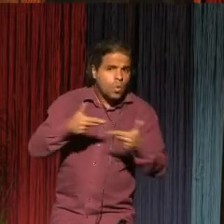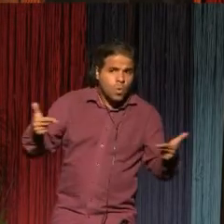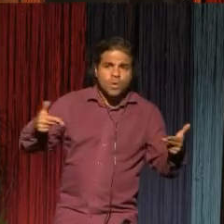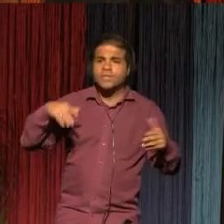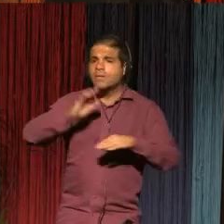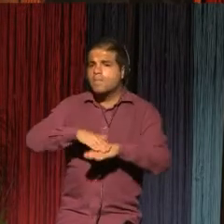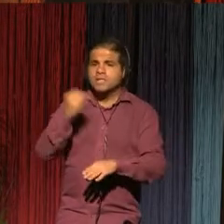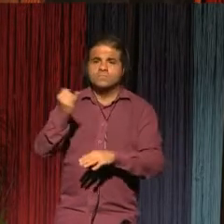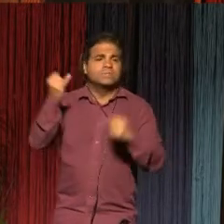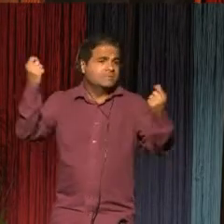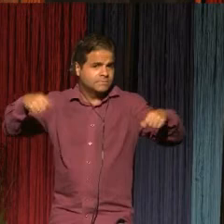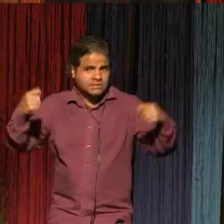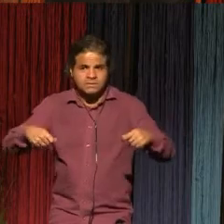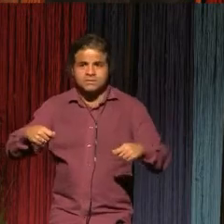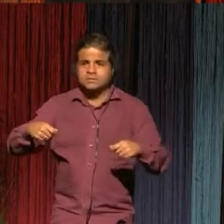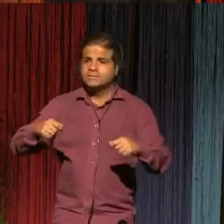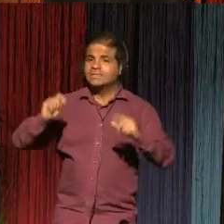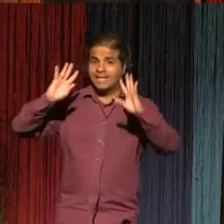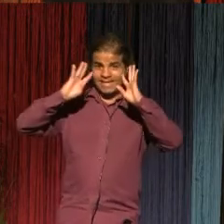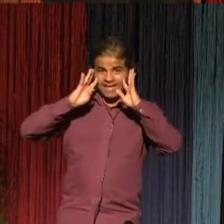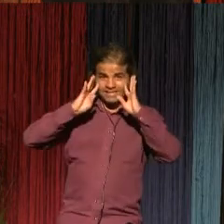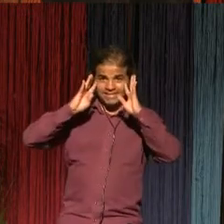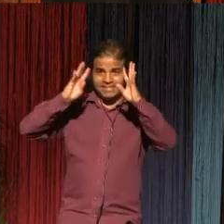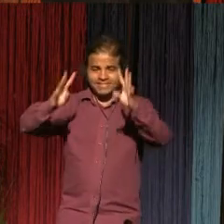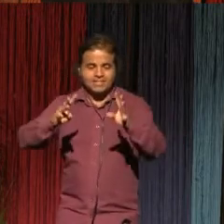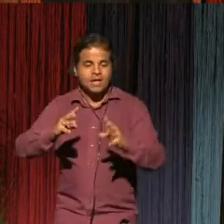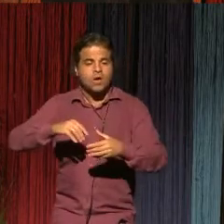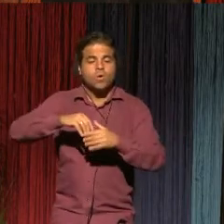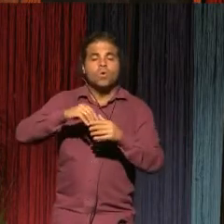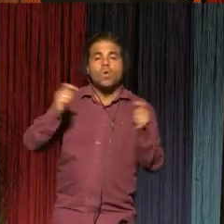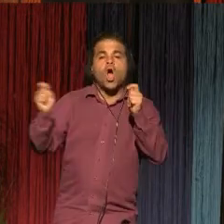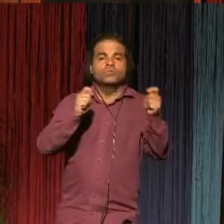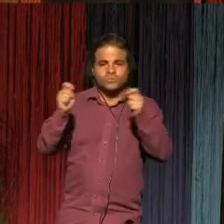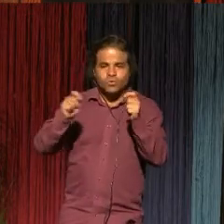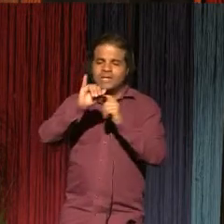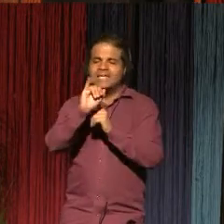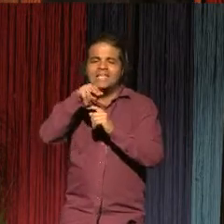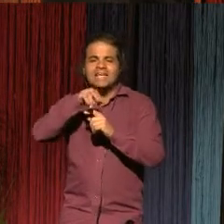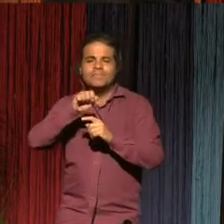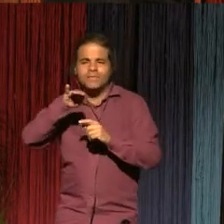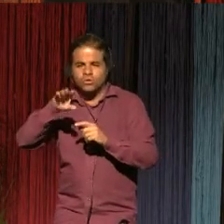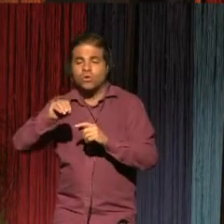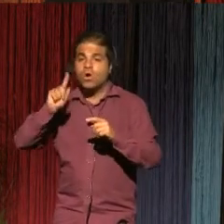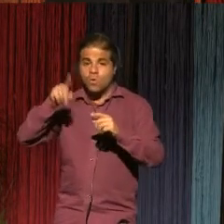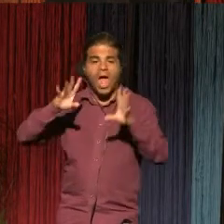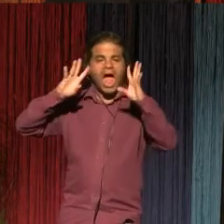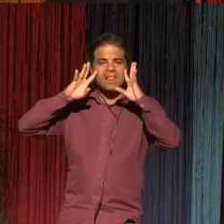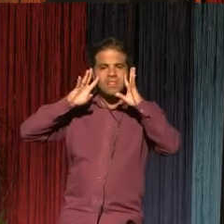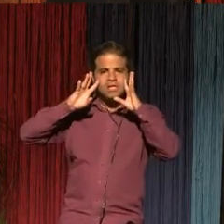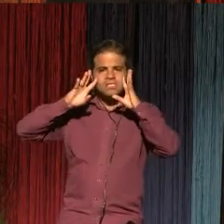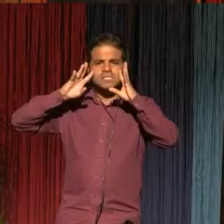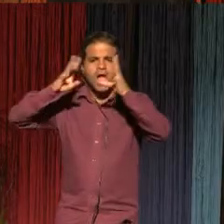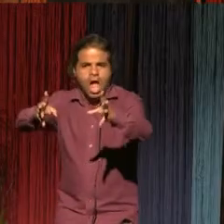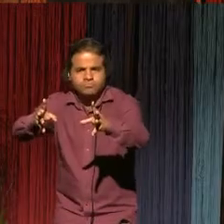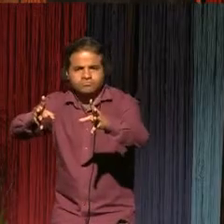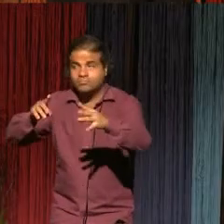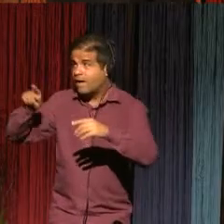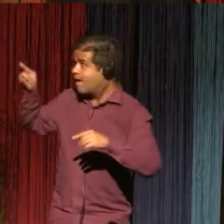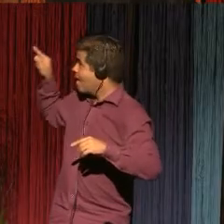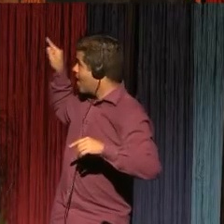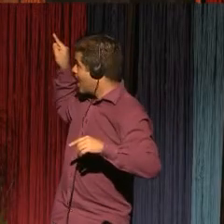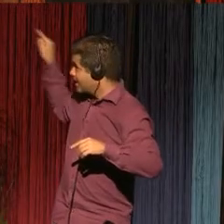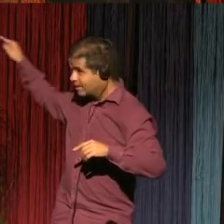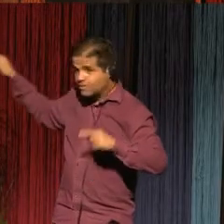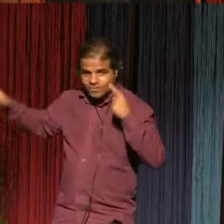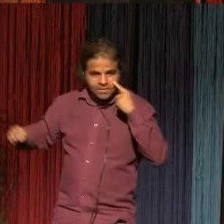necessário. No nível da atenção, o controle inibitório é a atenção focada ou atenção seletiva. Aqui vocês